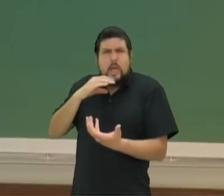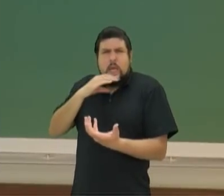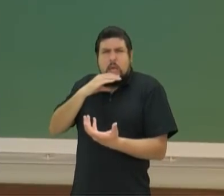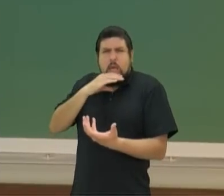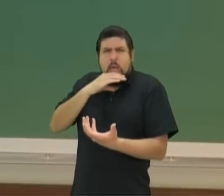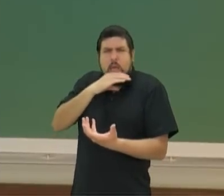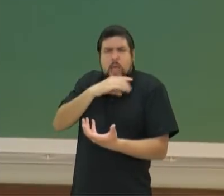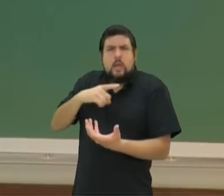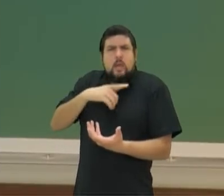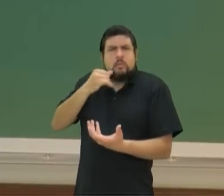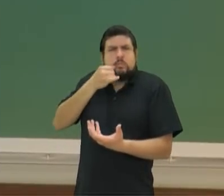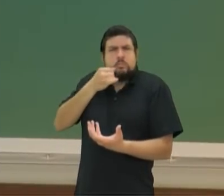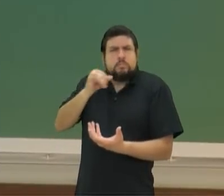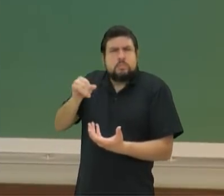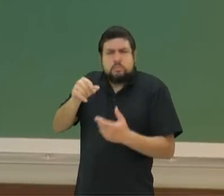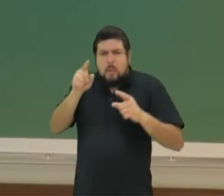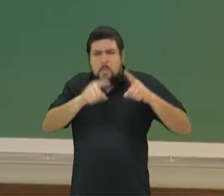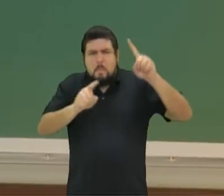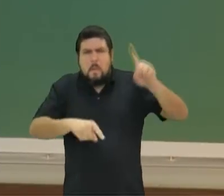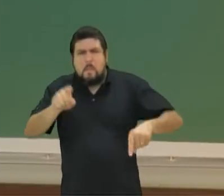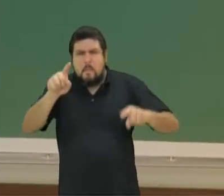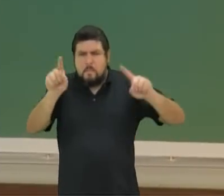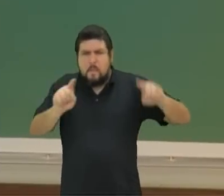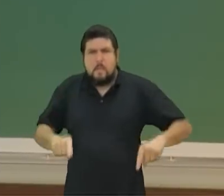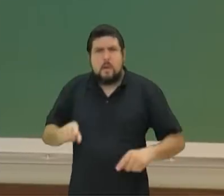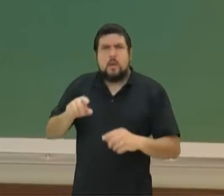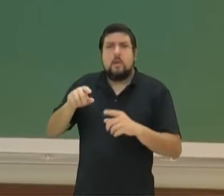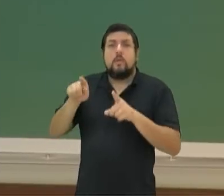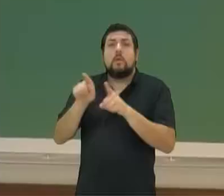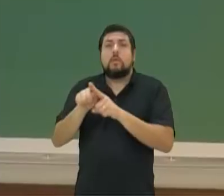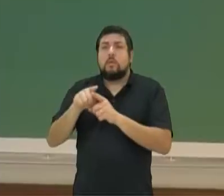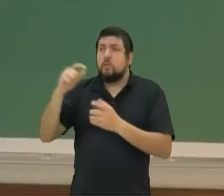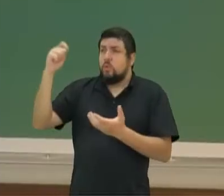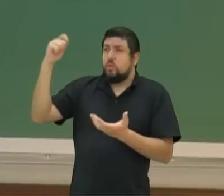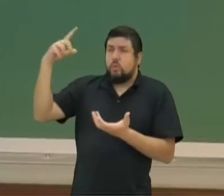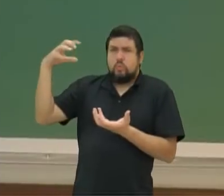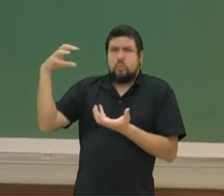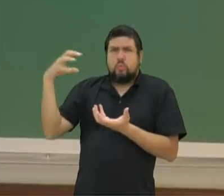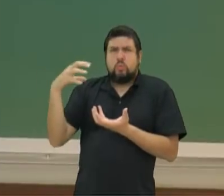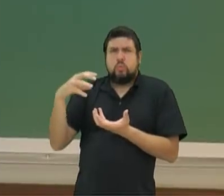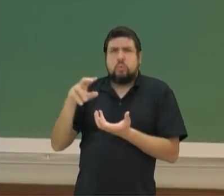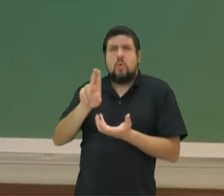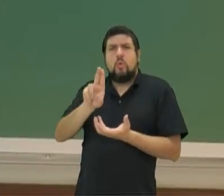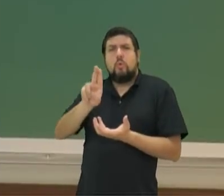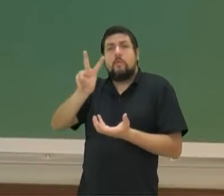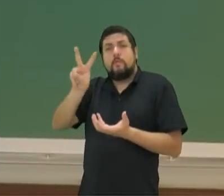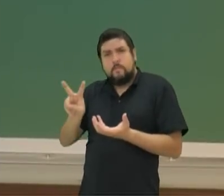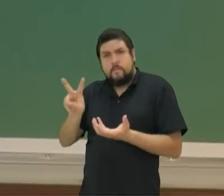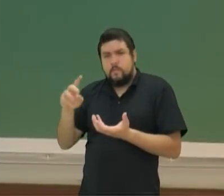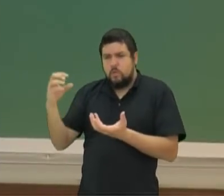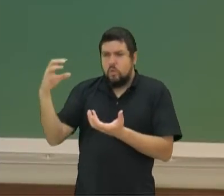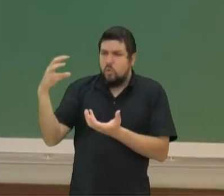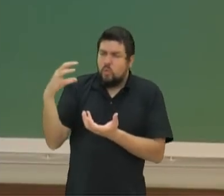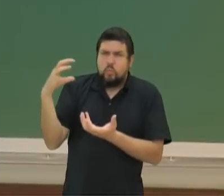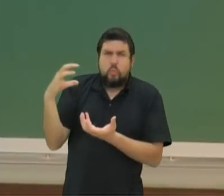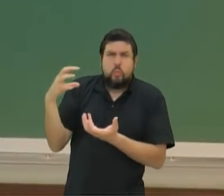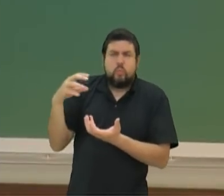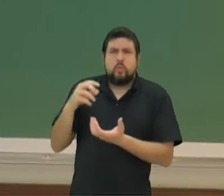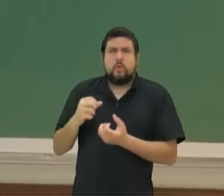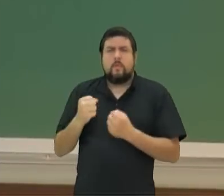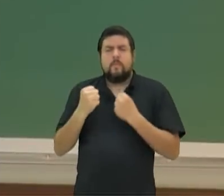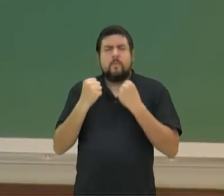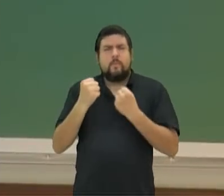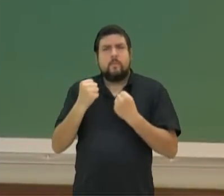descargas elétricas e uma quantidade de raios ultravioletas muito grande. Essa atividade vulcânica